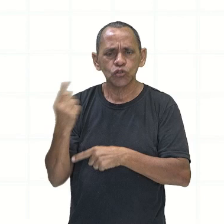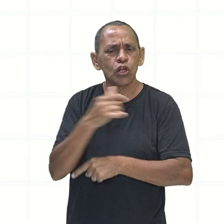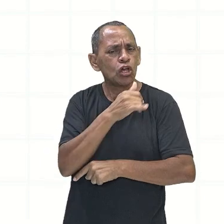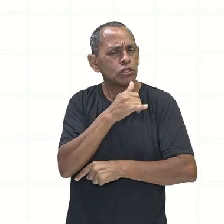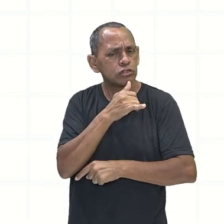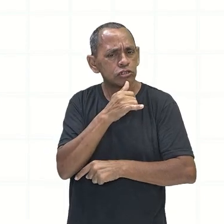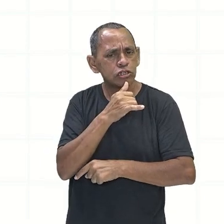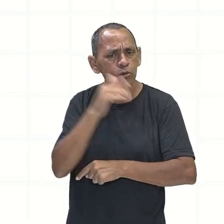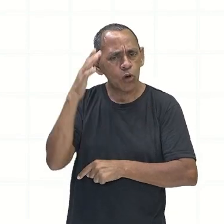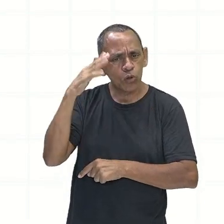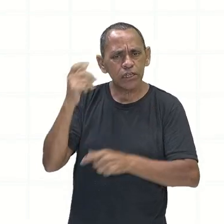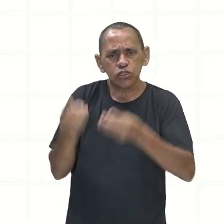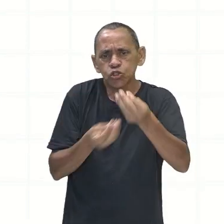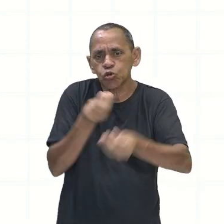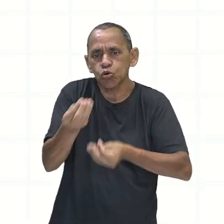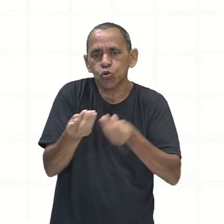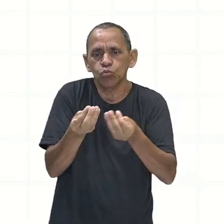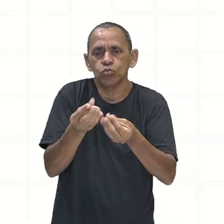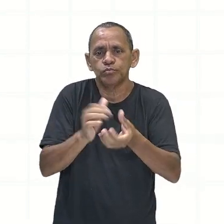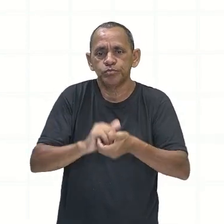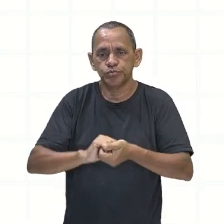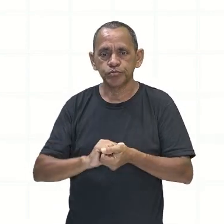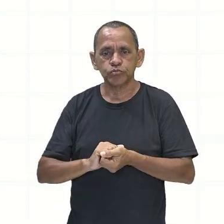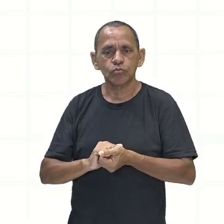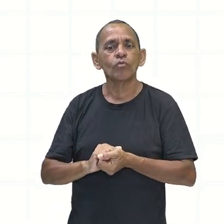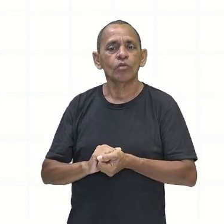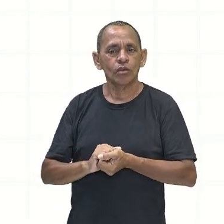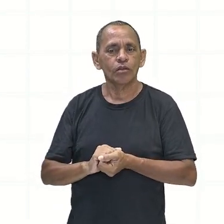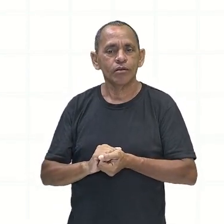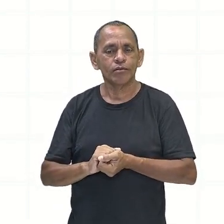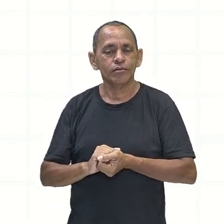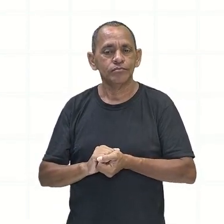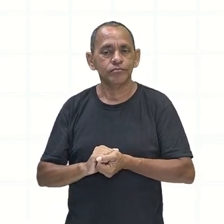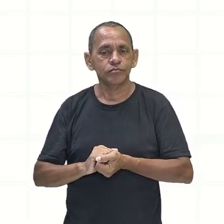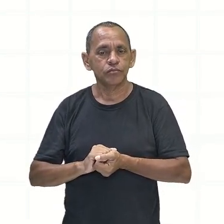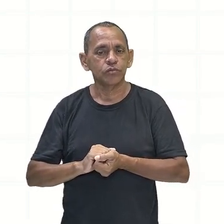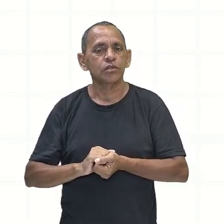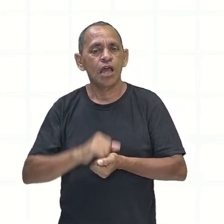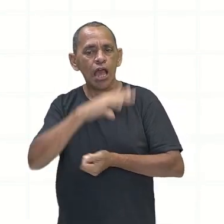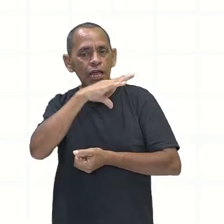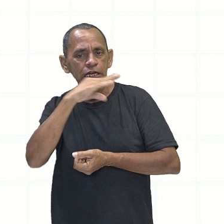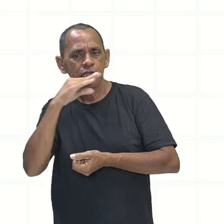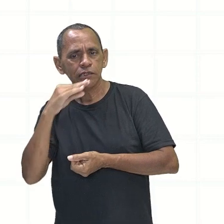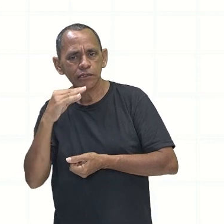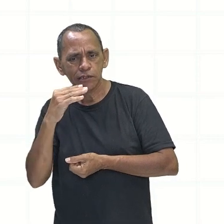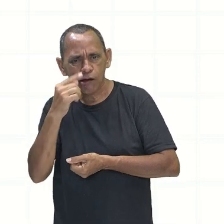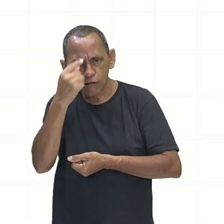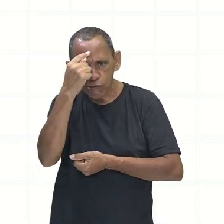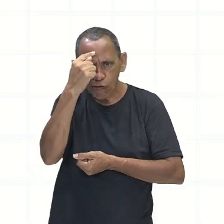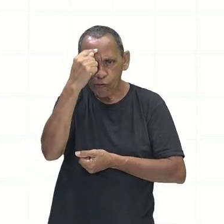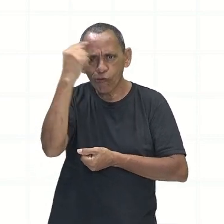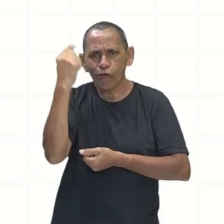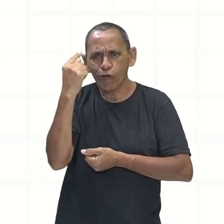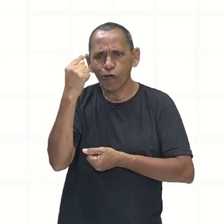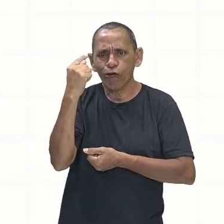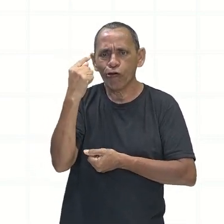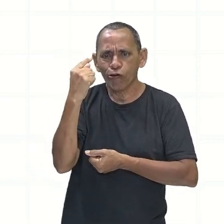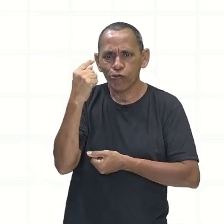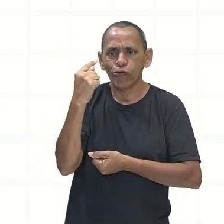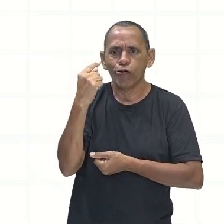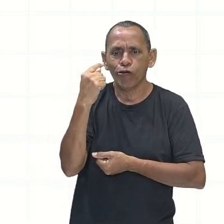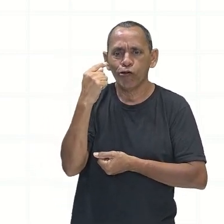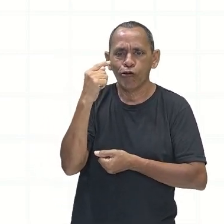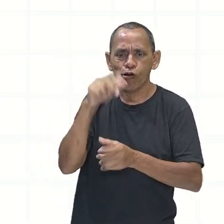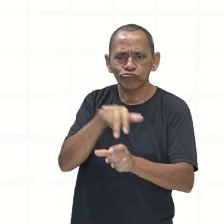acontece. Neste exemplo, o menino cortou a cara ao cair no chão. O que nós podemos perceber no uso da